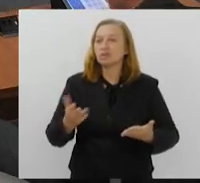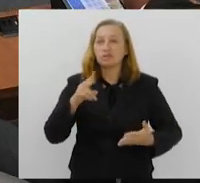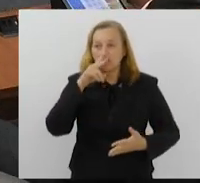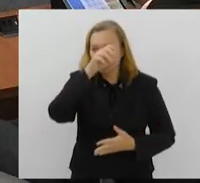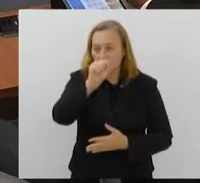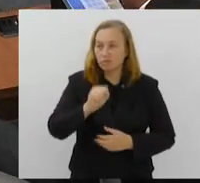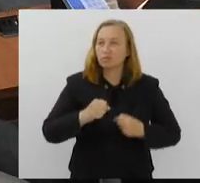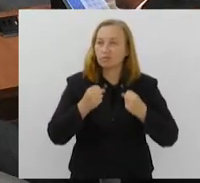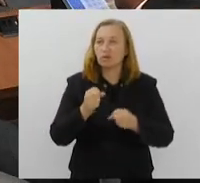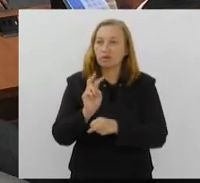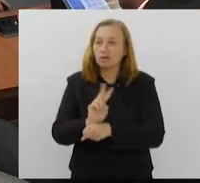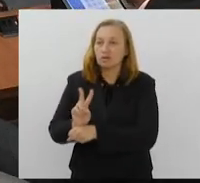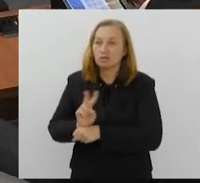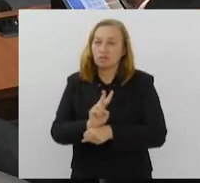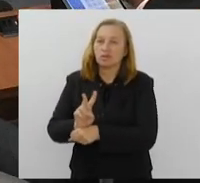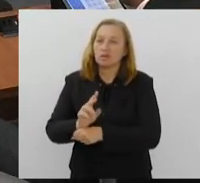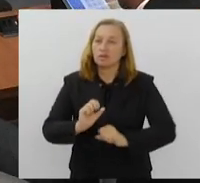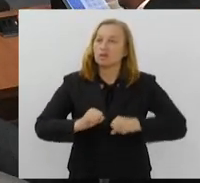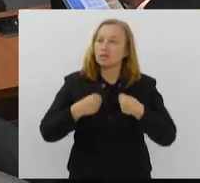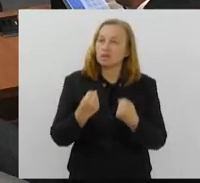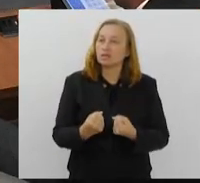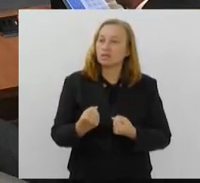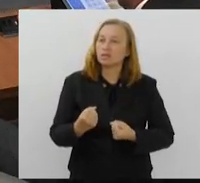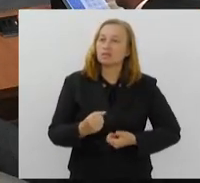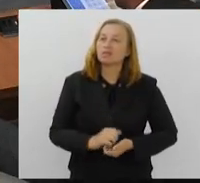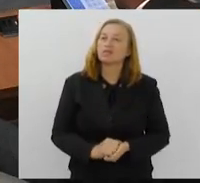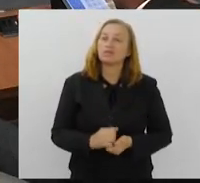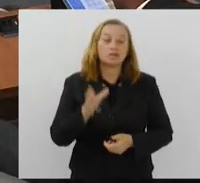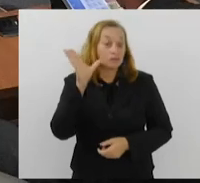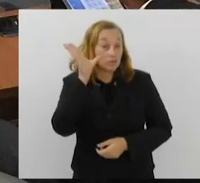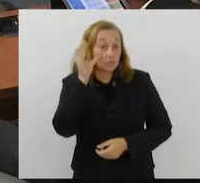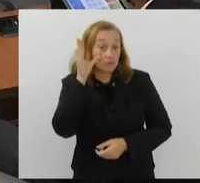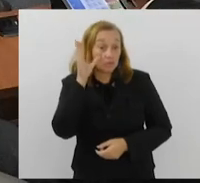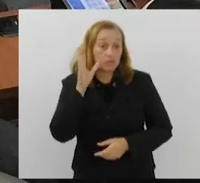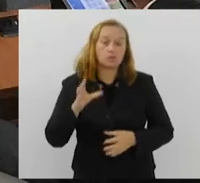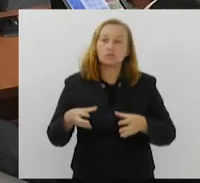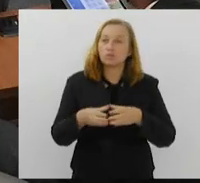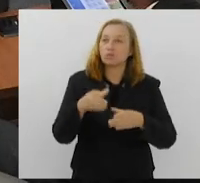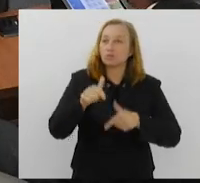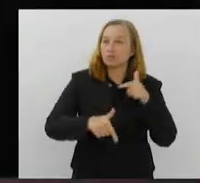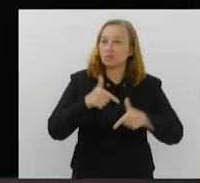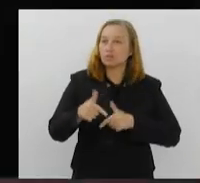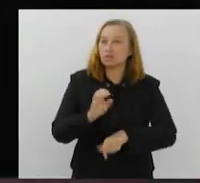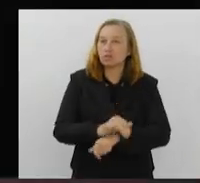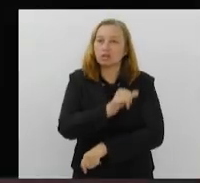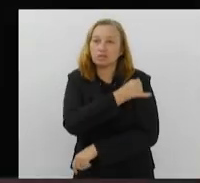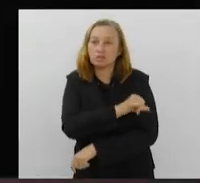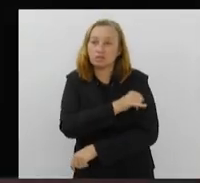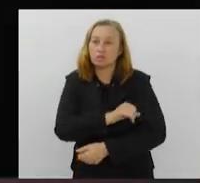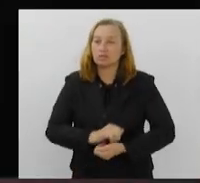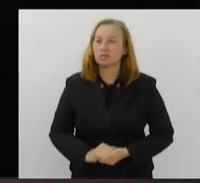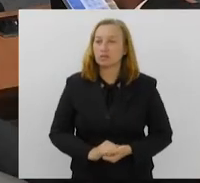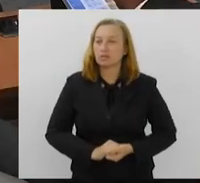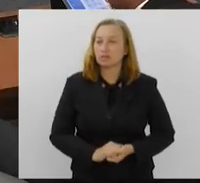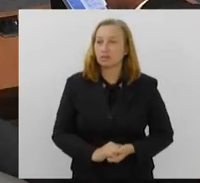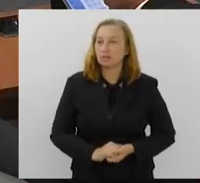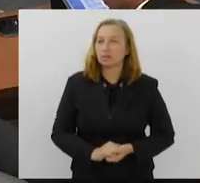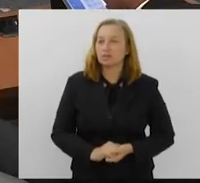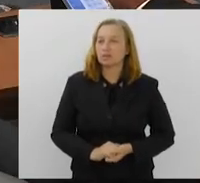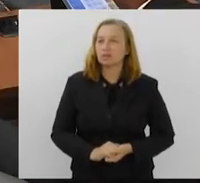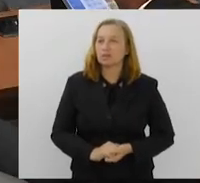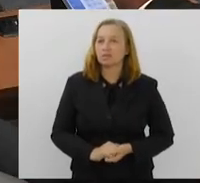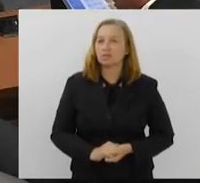fortes e vigilantes na defesa intransigente dos interesses da classe trabalhadora aqui do Estado do Rio de Janeiro.